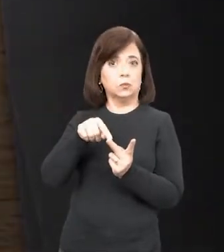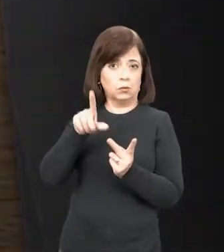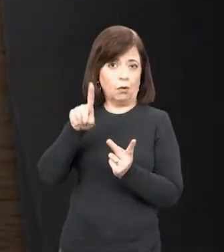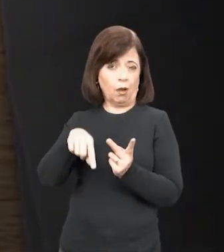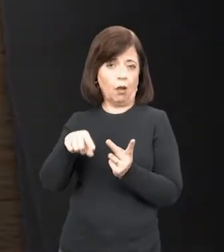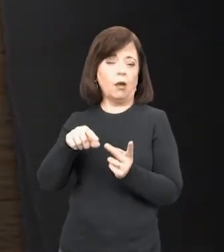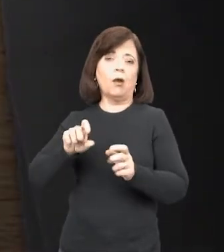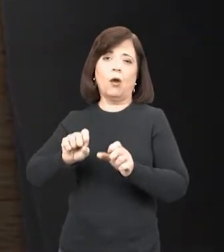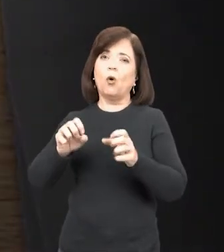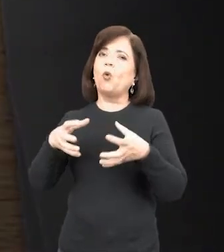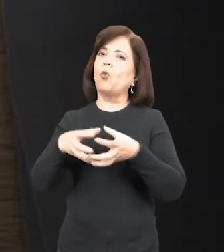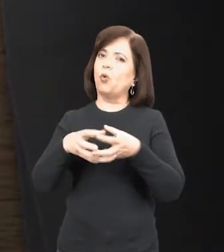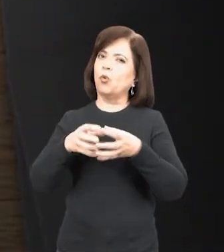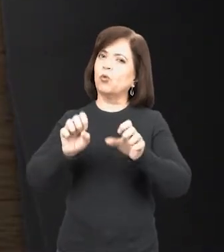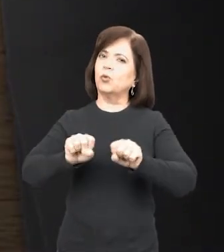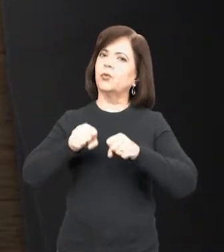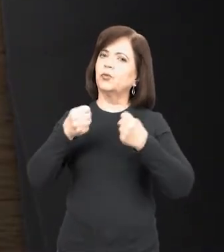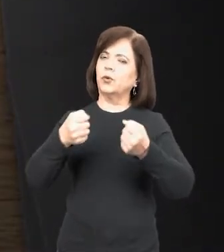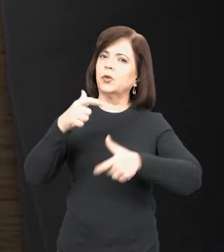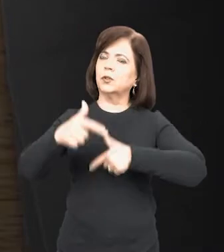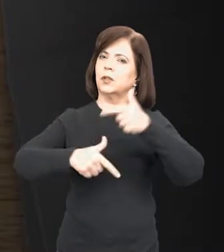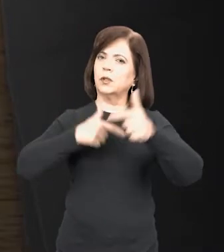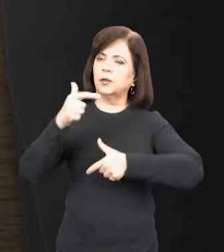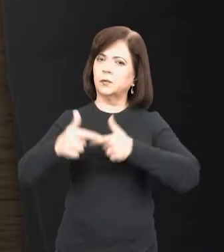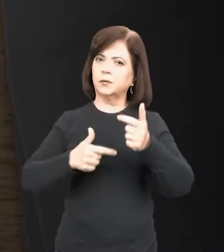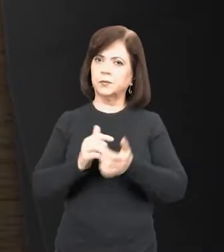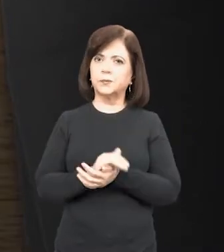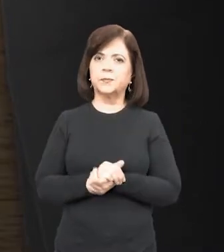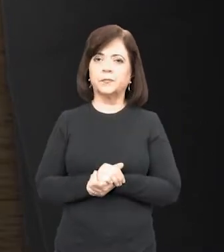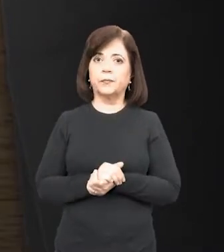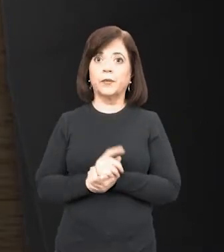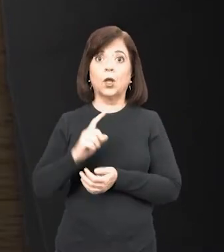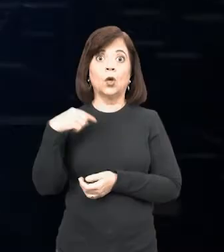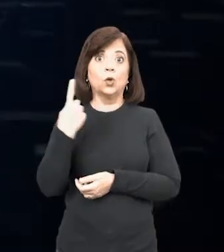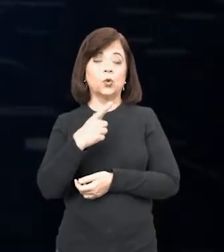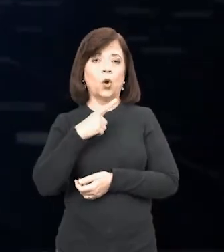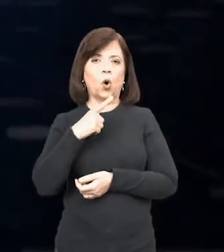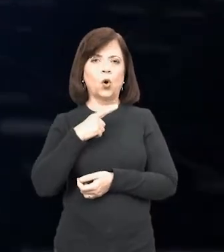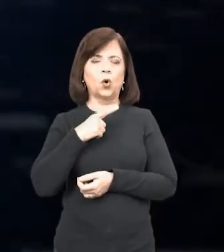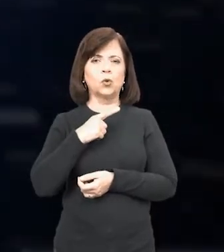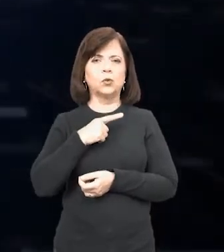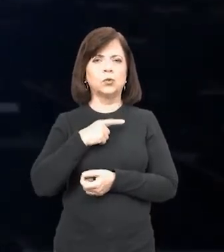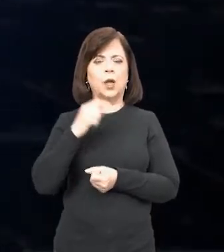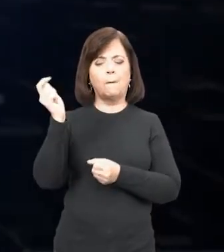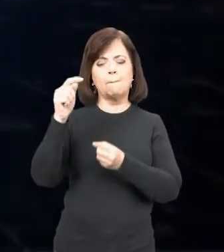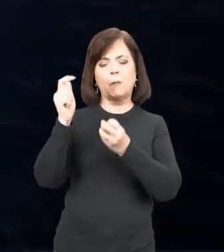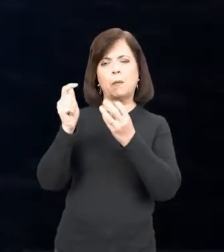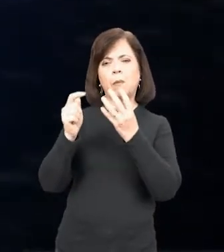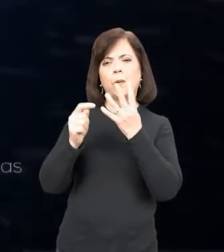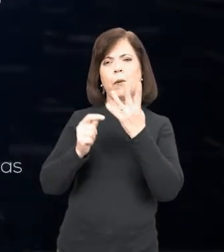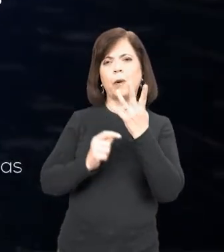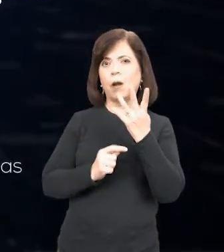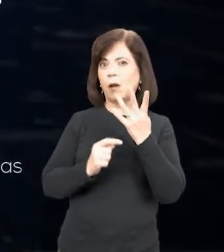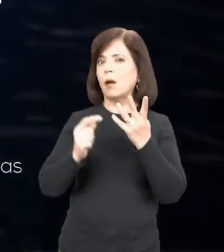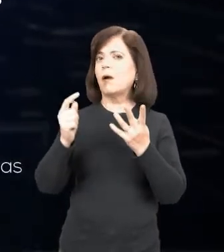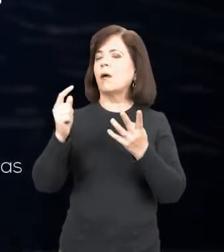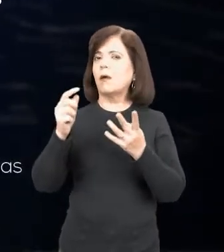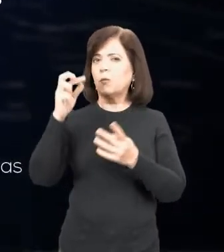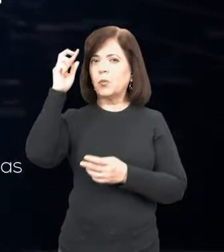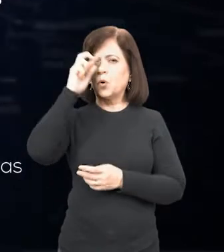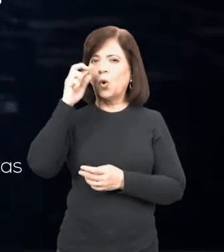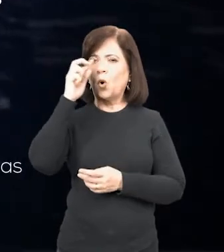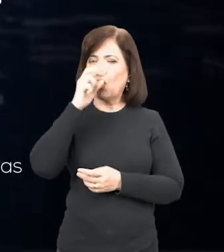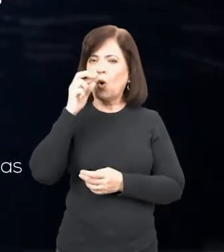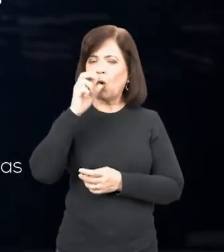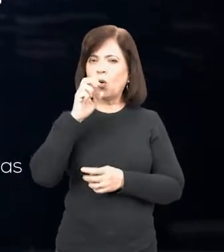né, da força-tarefa constituída pelo Procurador-Geral de Justiça. A gente tem diversos promotores com atribuição para a